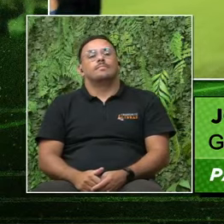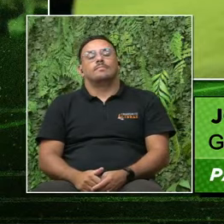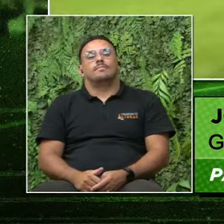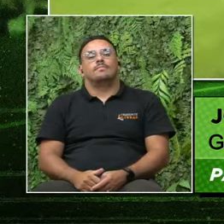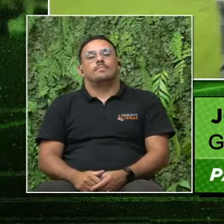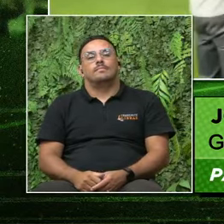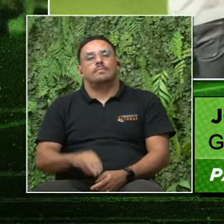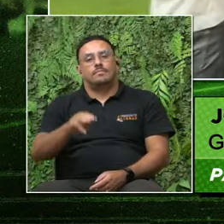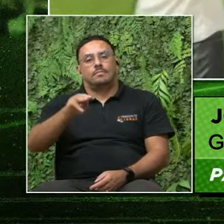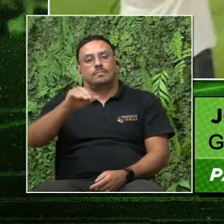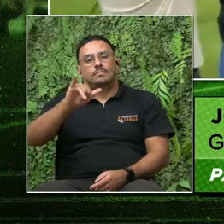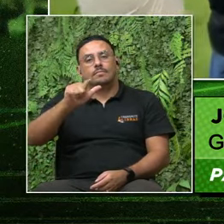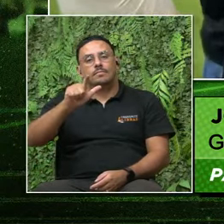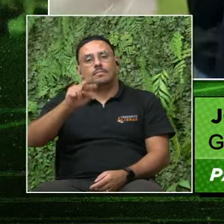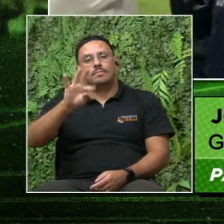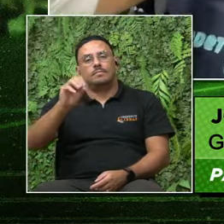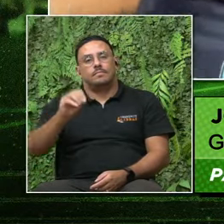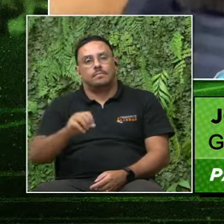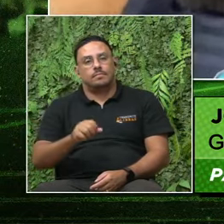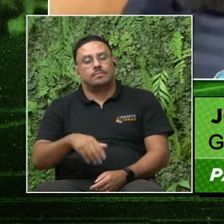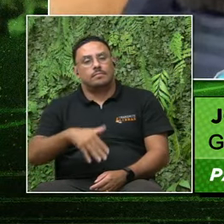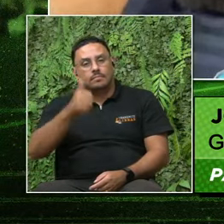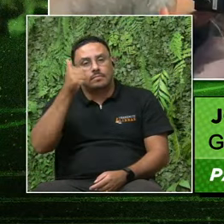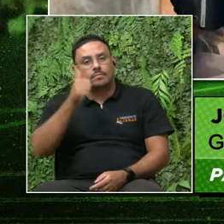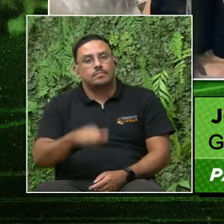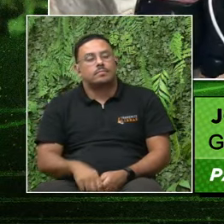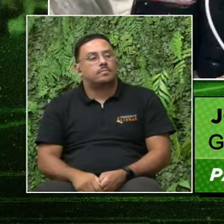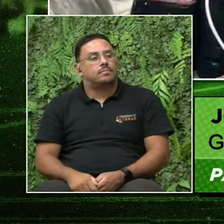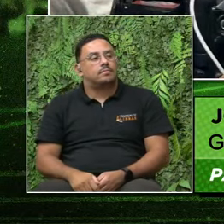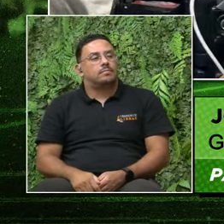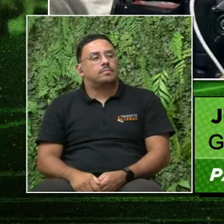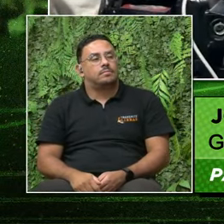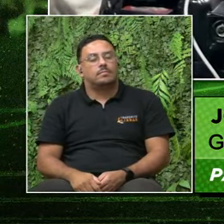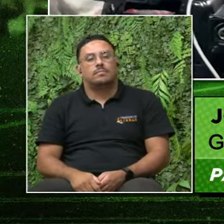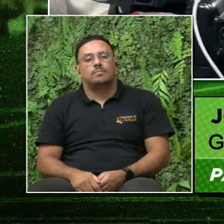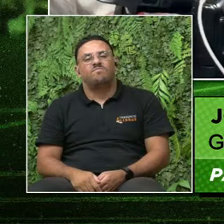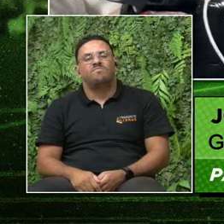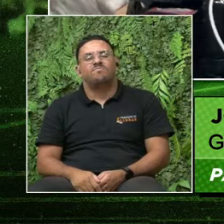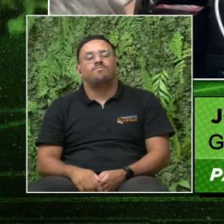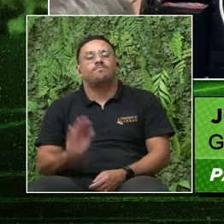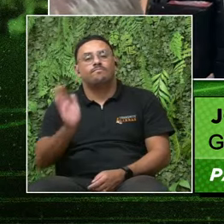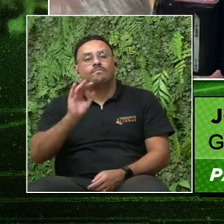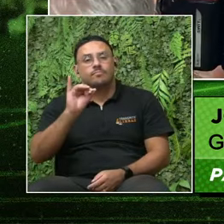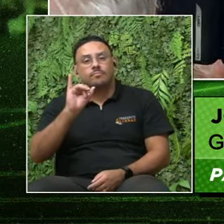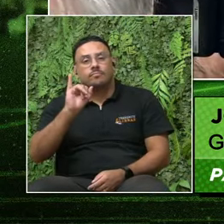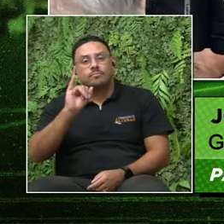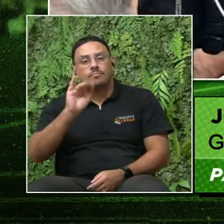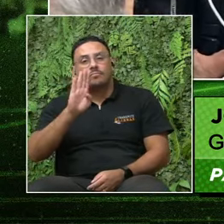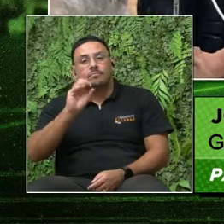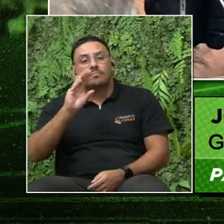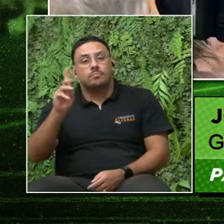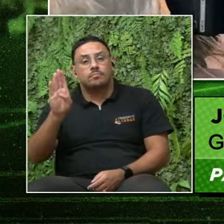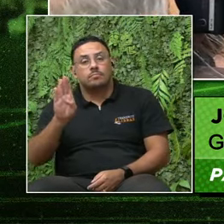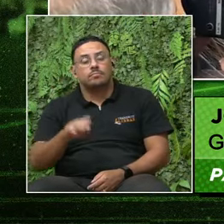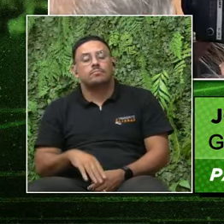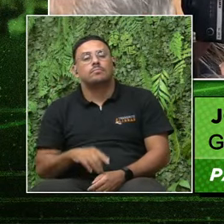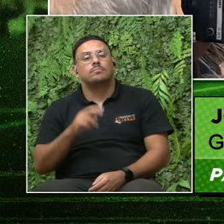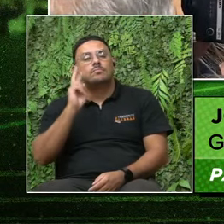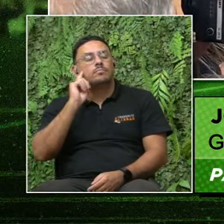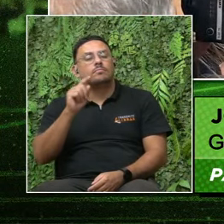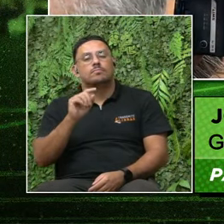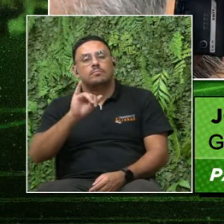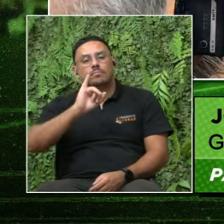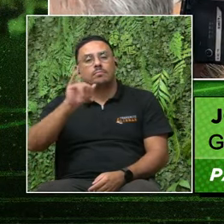Ah o milito milito acabou com o jogo é né Então tá aí ô Bob Oi